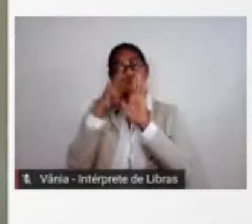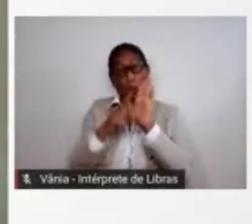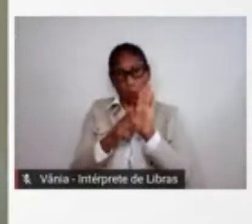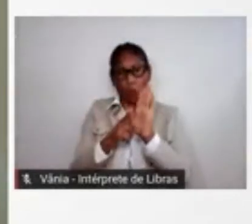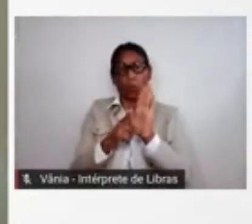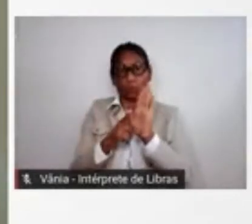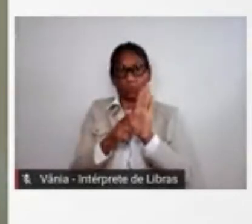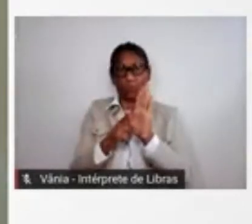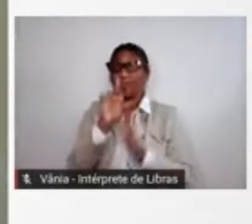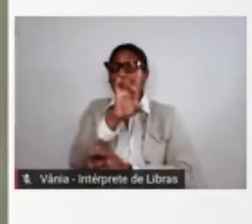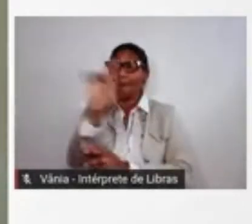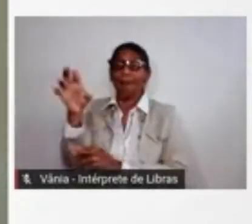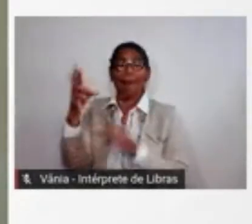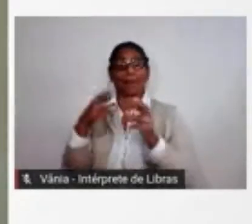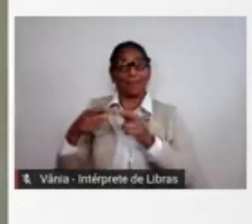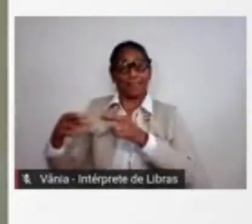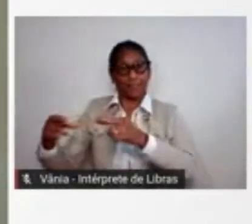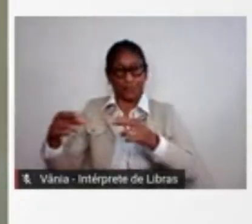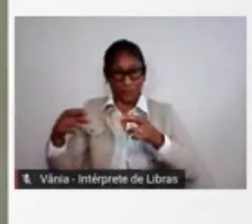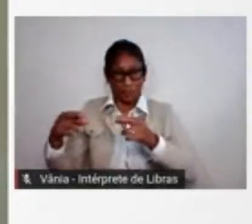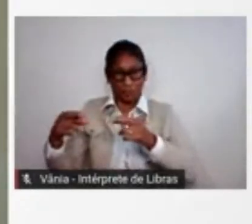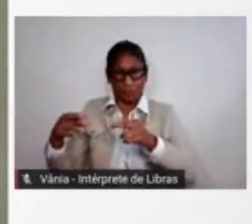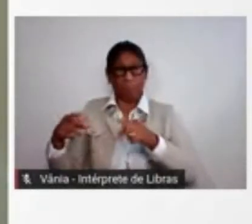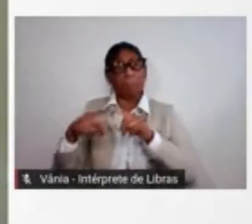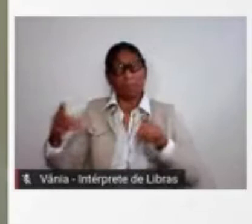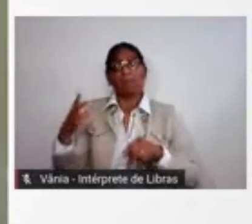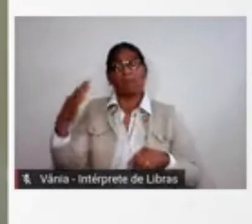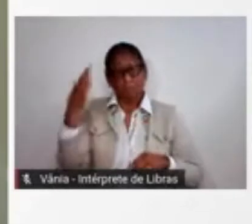das regiões, à gravidade que nós vemos da